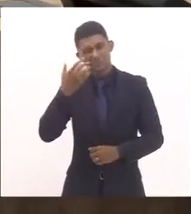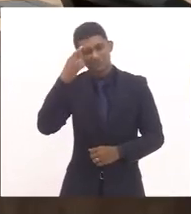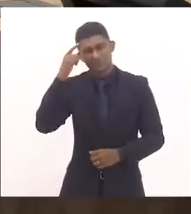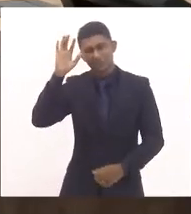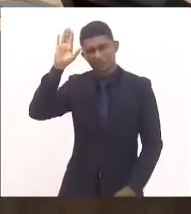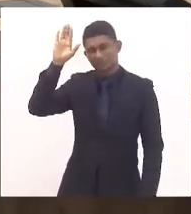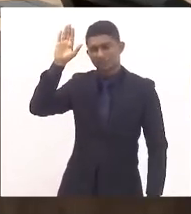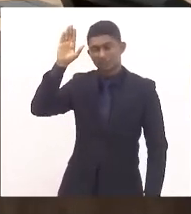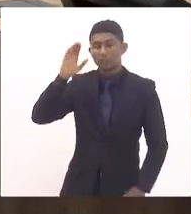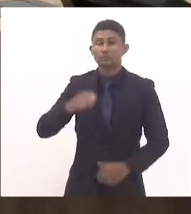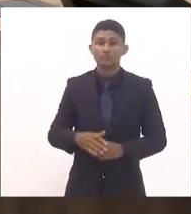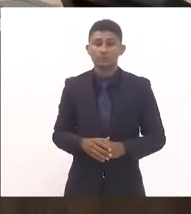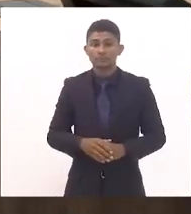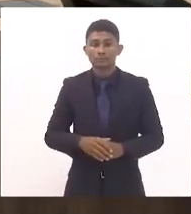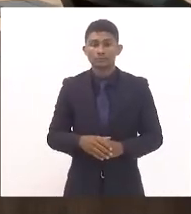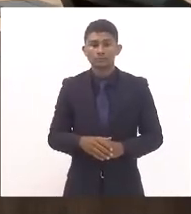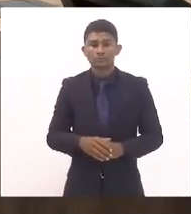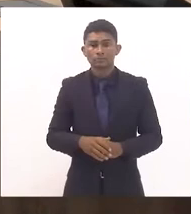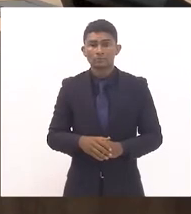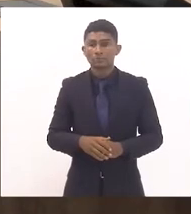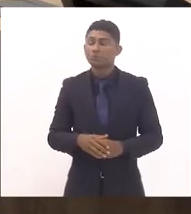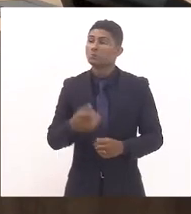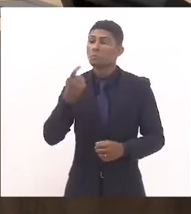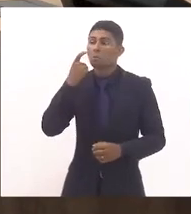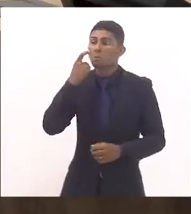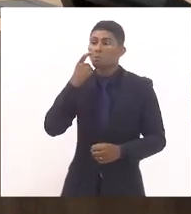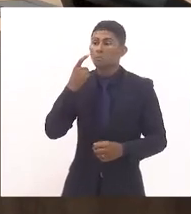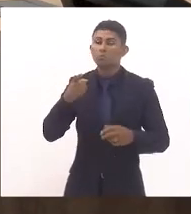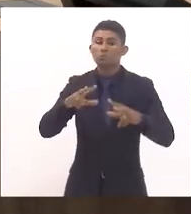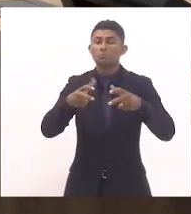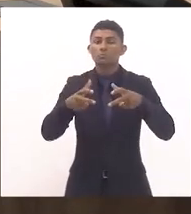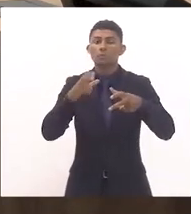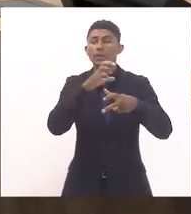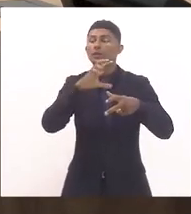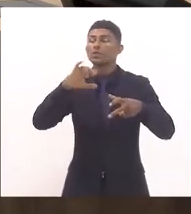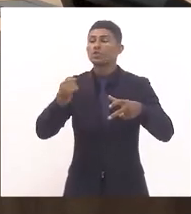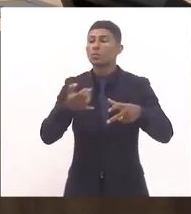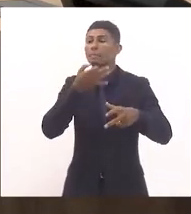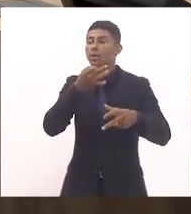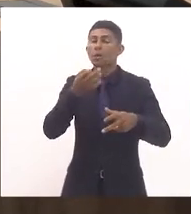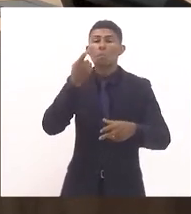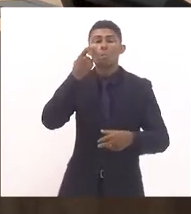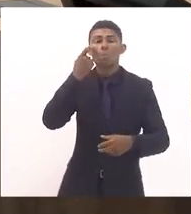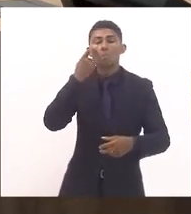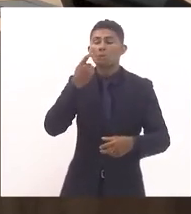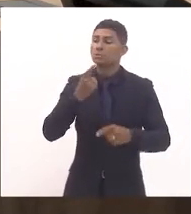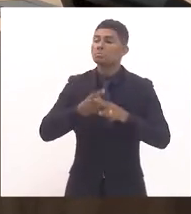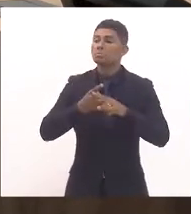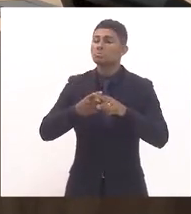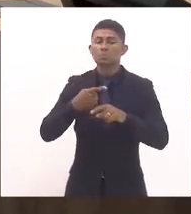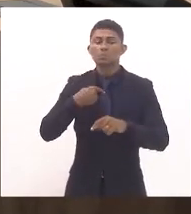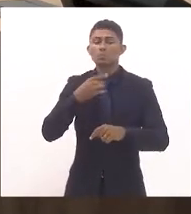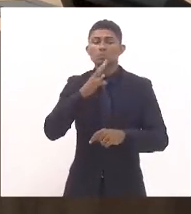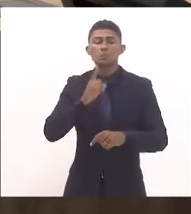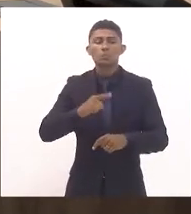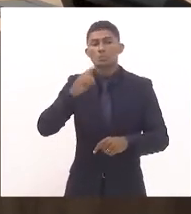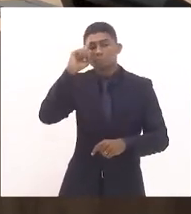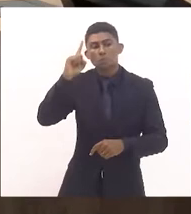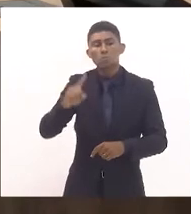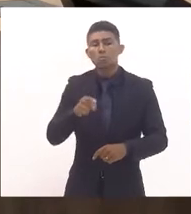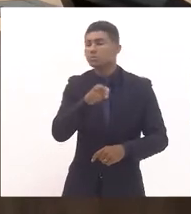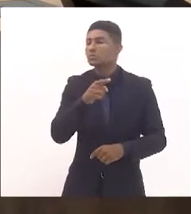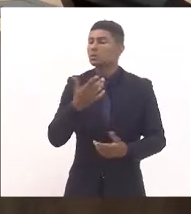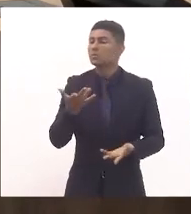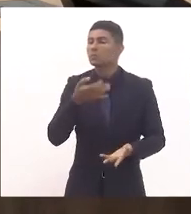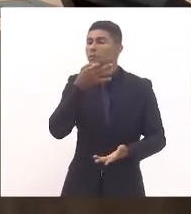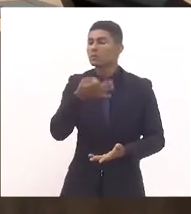Excelência, eu gostaria de conhecer o parecer da CCJ, visto que eu não o conheço. Ele